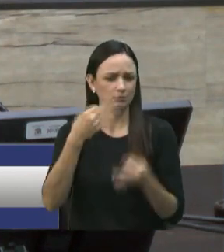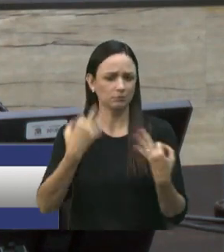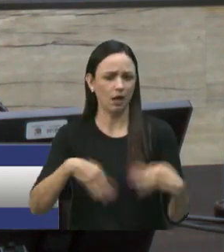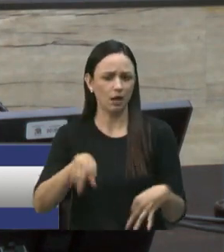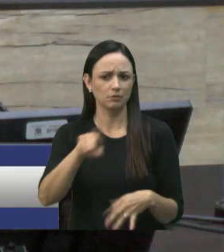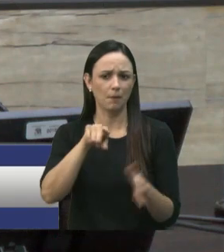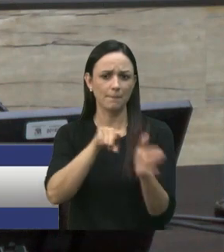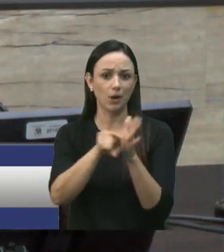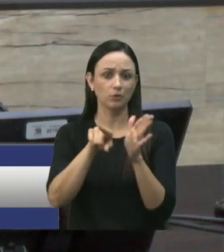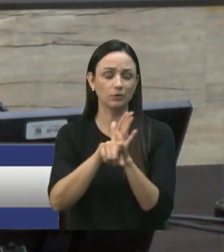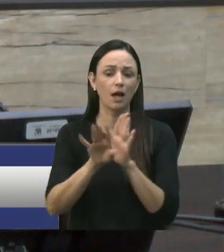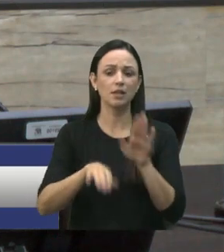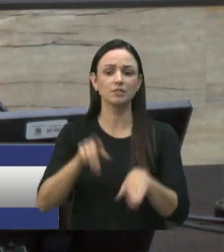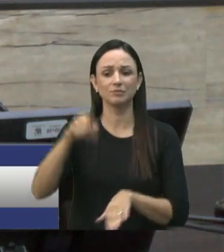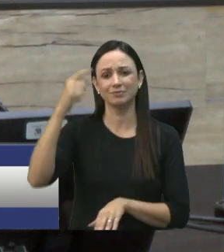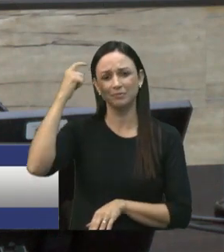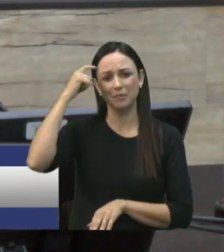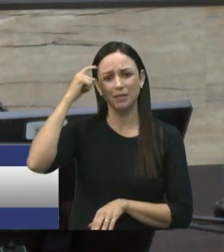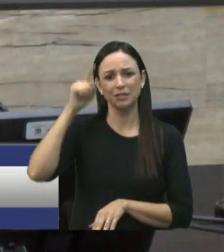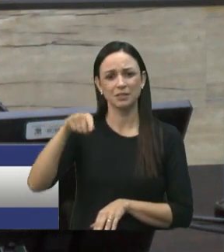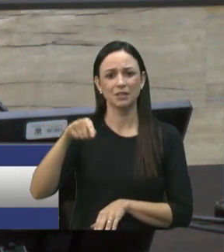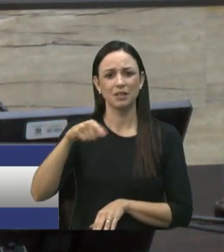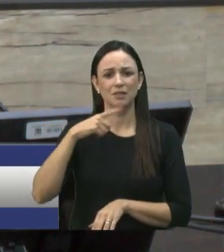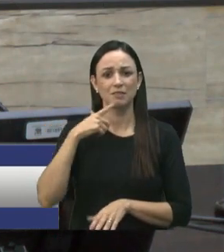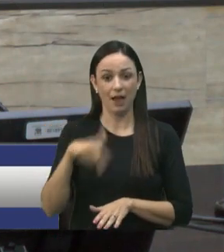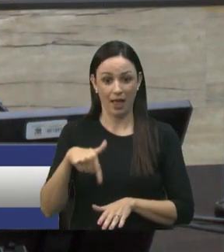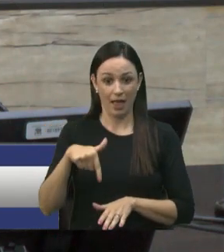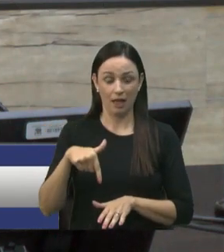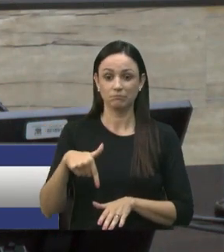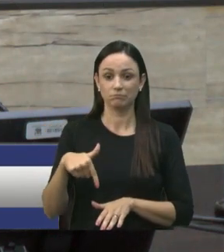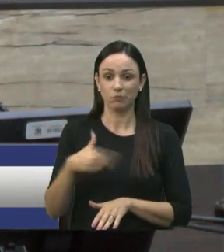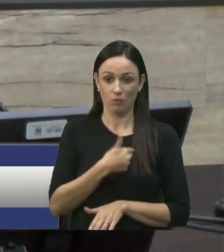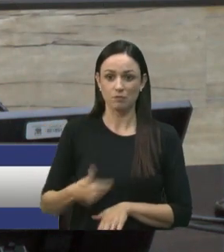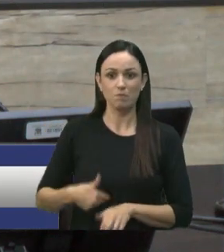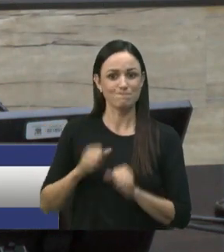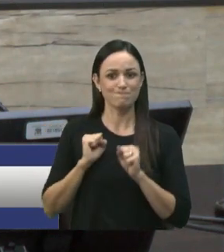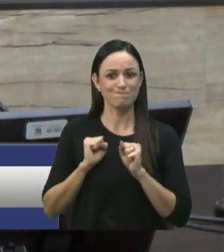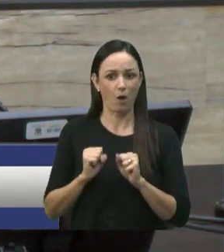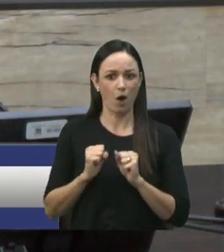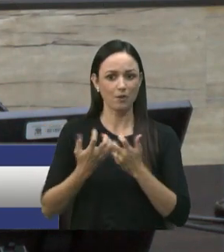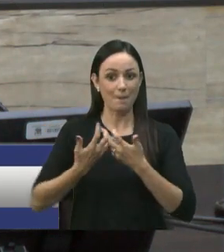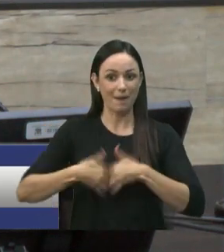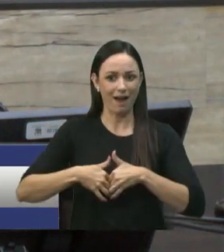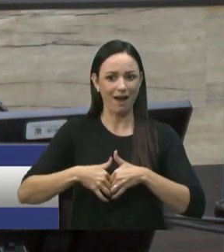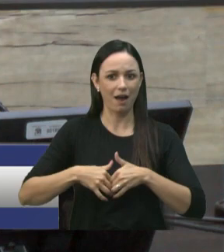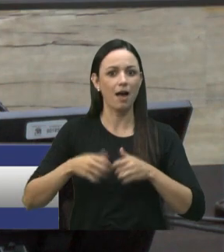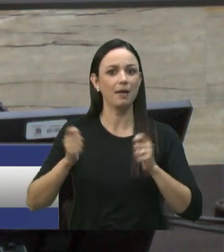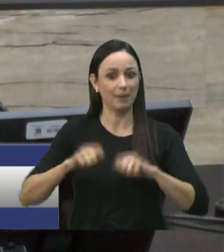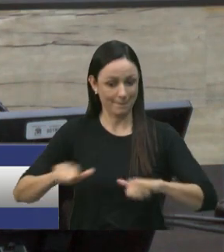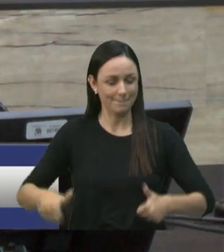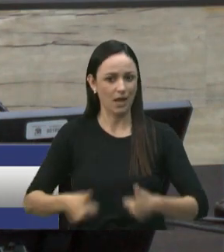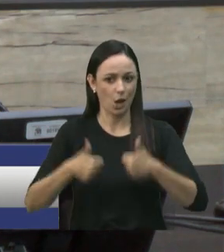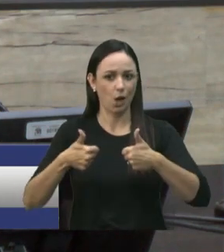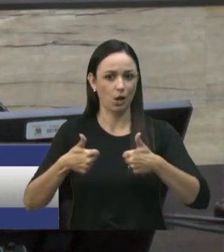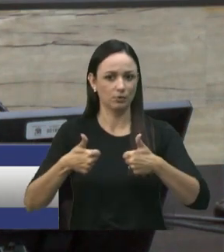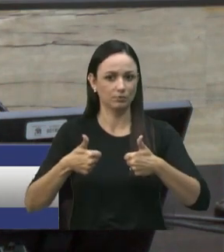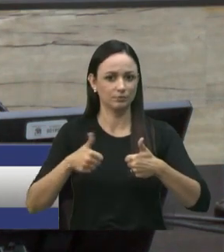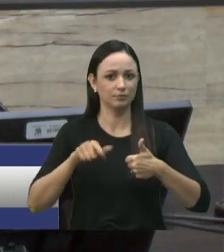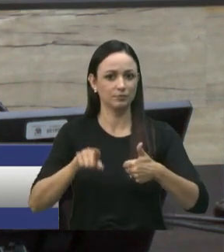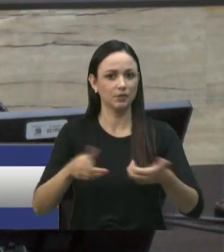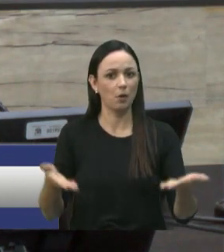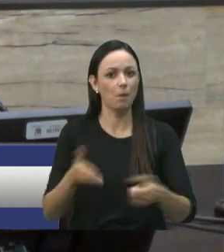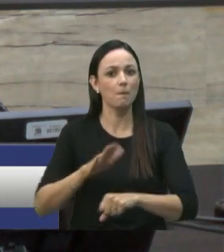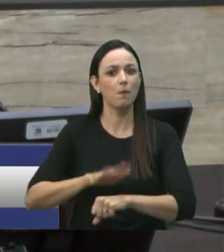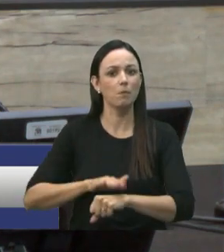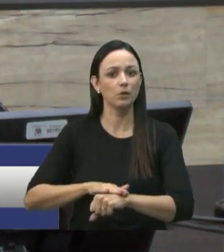gente pode pensar que a máquina pode melhorar, tá? A máquina pode melhorar, mas é esse o momento que a